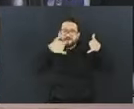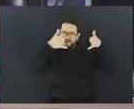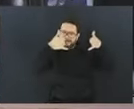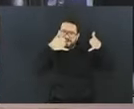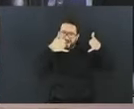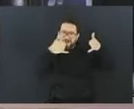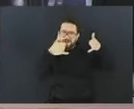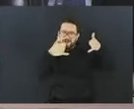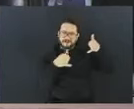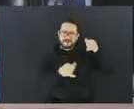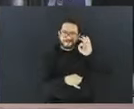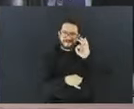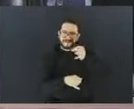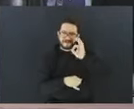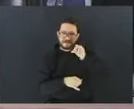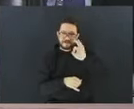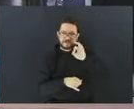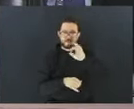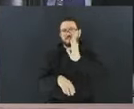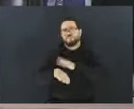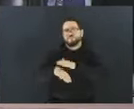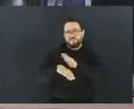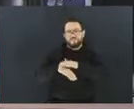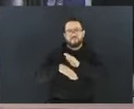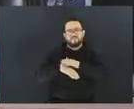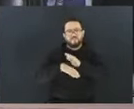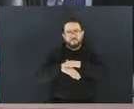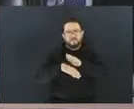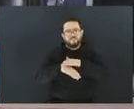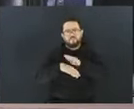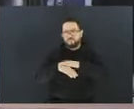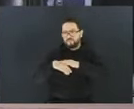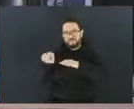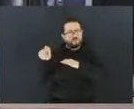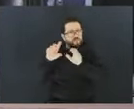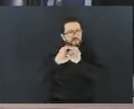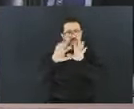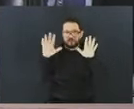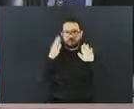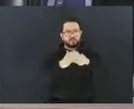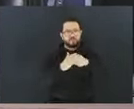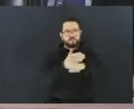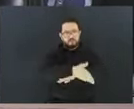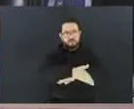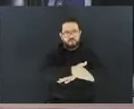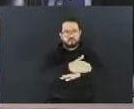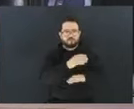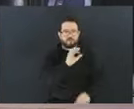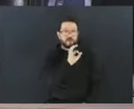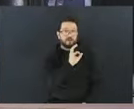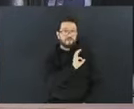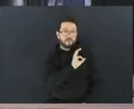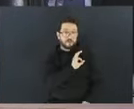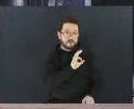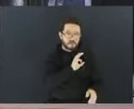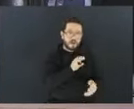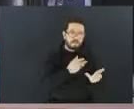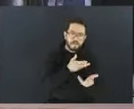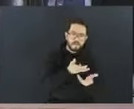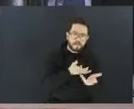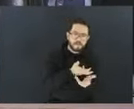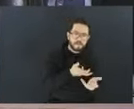fazem por iniciativa própria, né, vão até esses locais, e a aproximação do policial, principalmente com as crianças, tem ocorrido